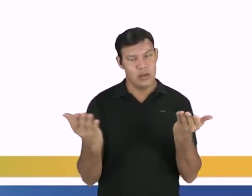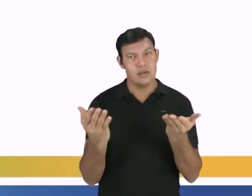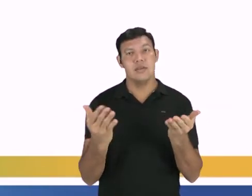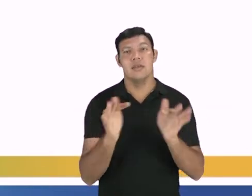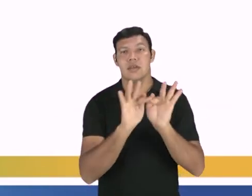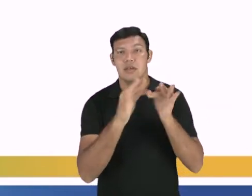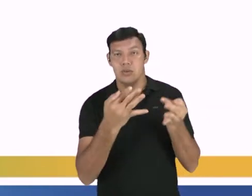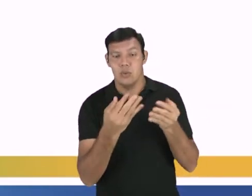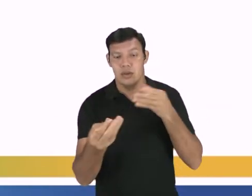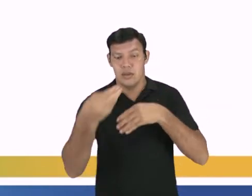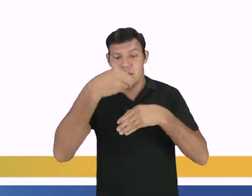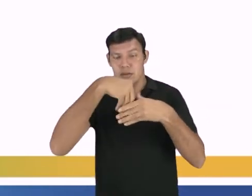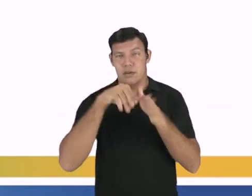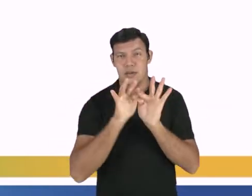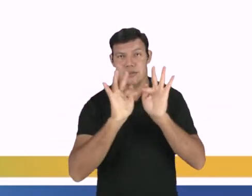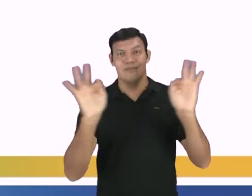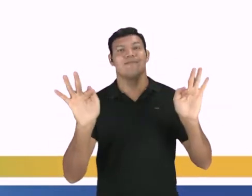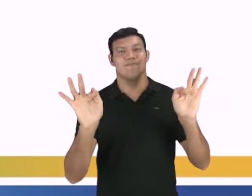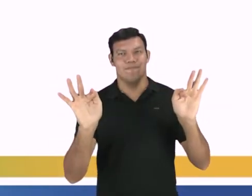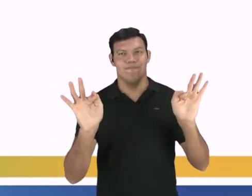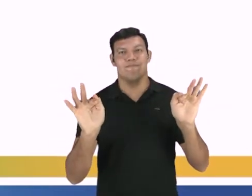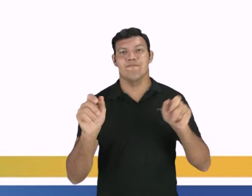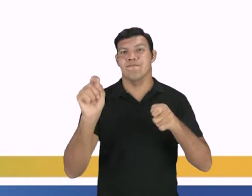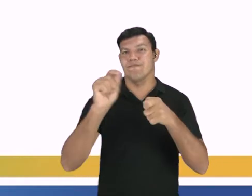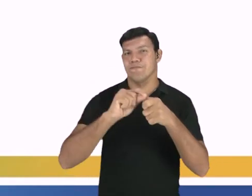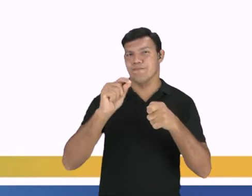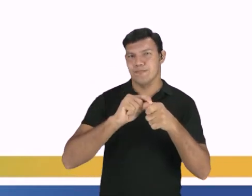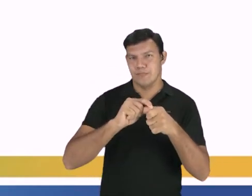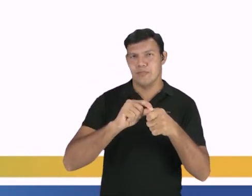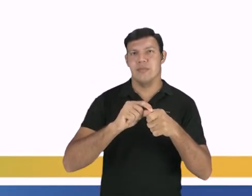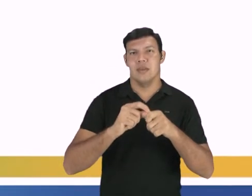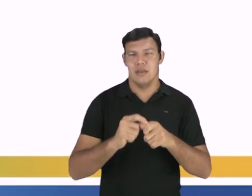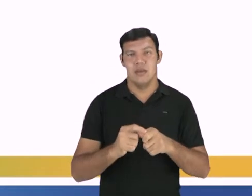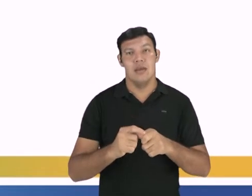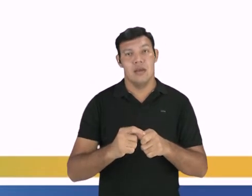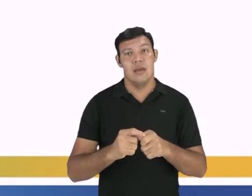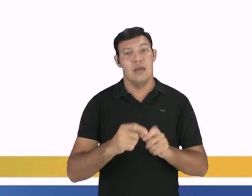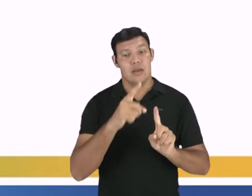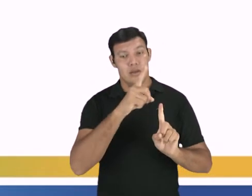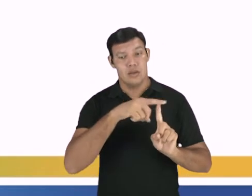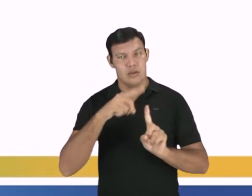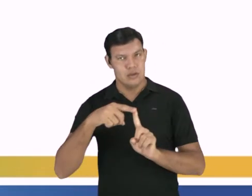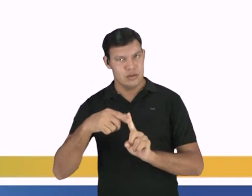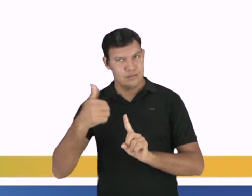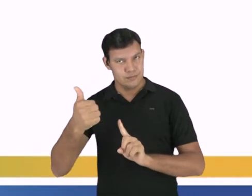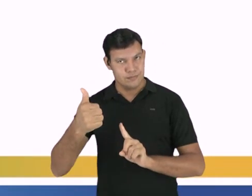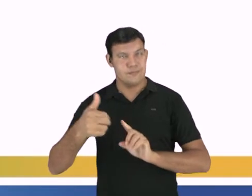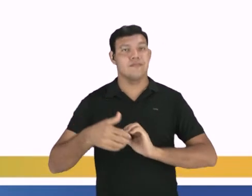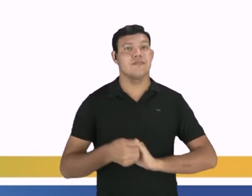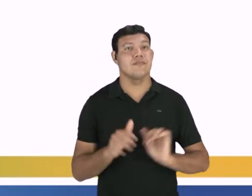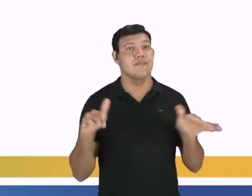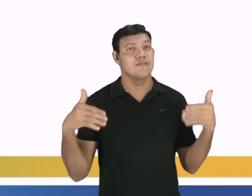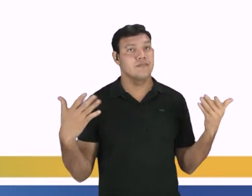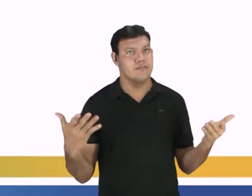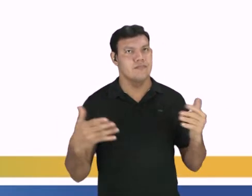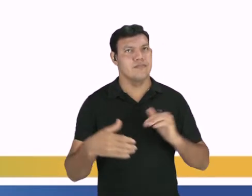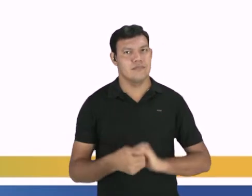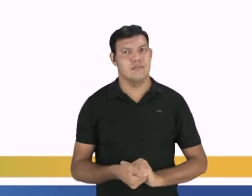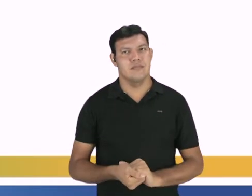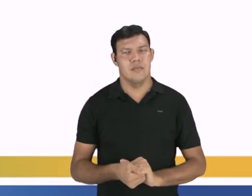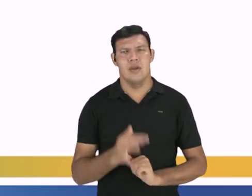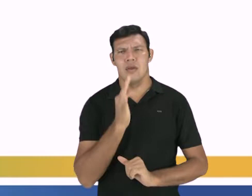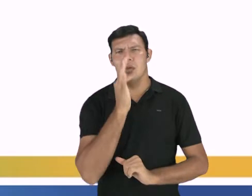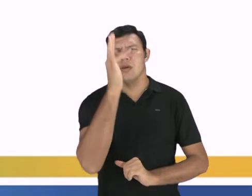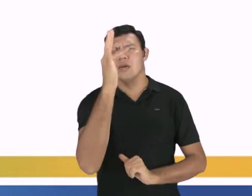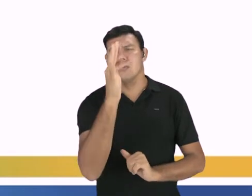nossas frases para a construção de primeira condicional. Então, o que é o